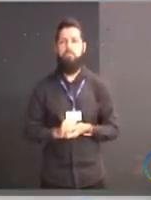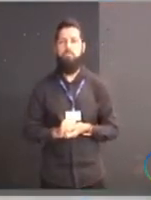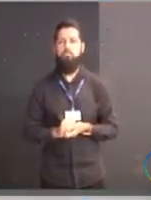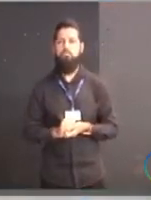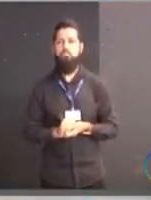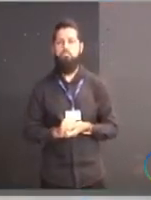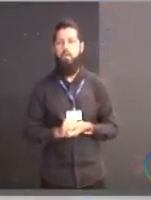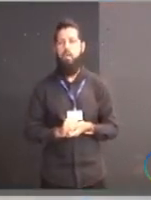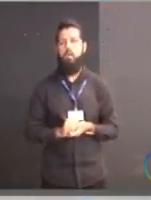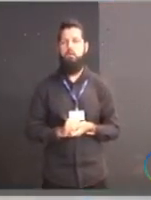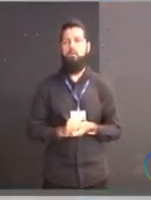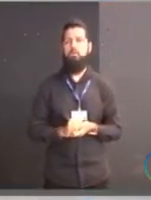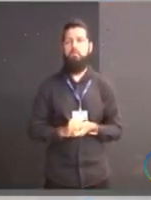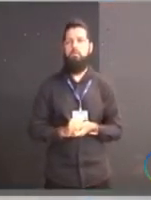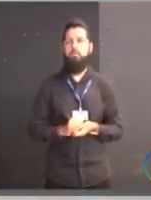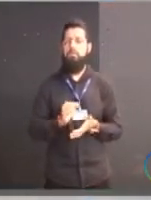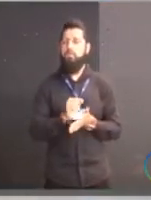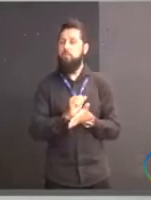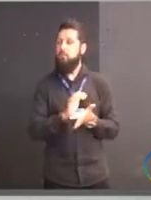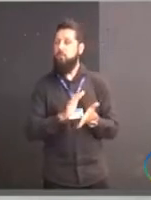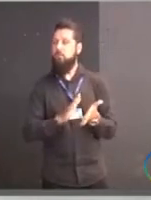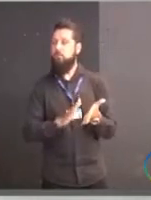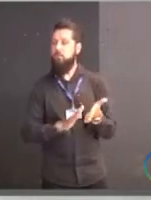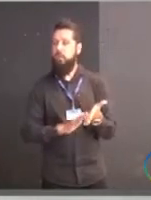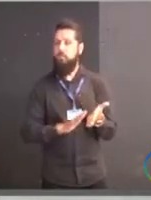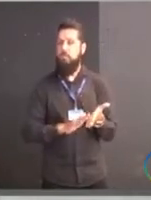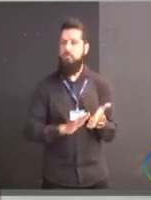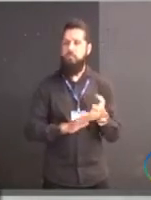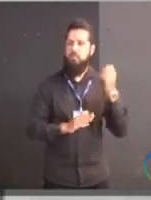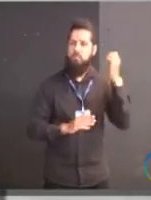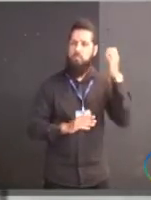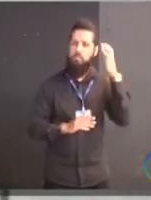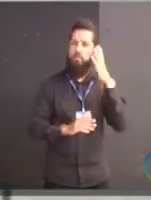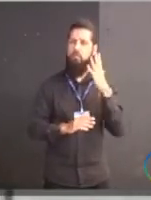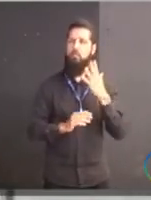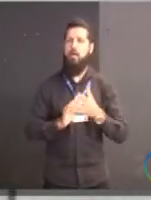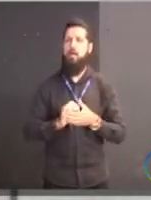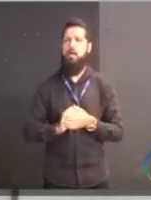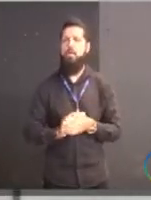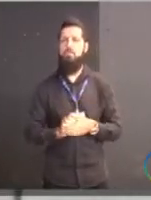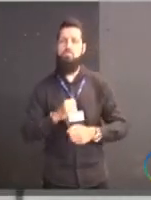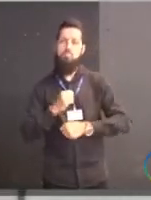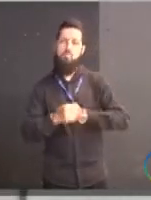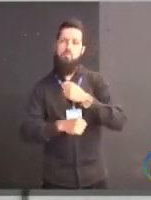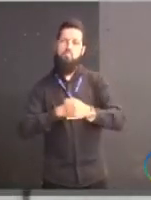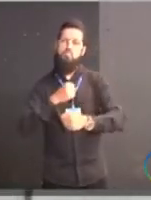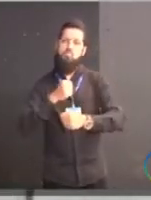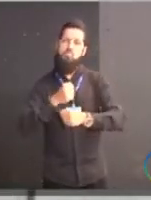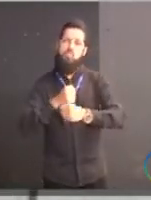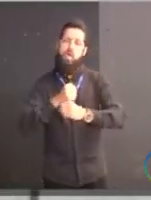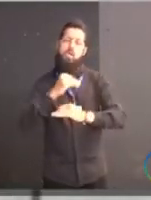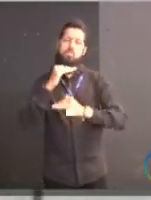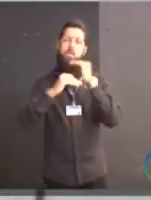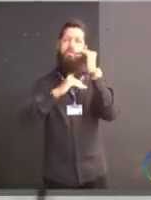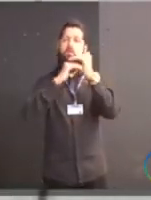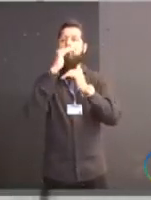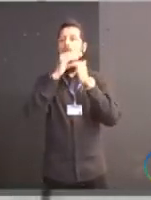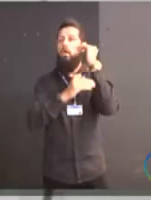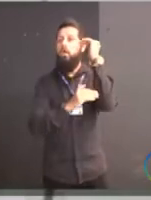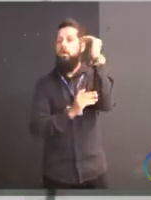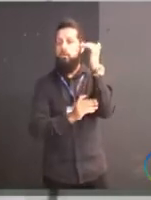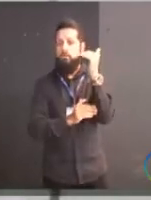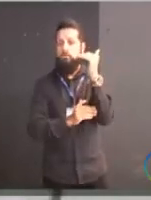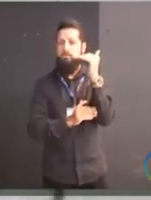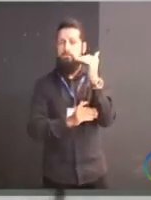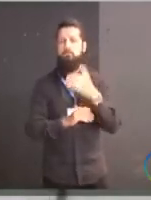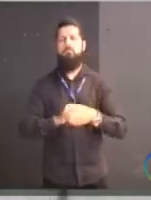Portugal, que foram os donos da nossa evolução primária. Nós nos